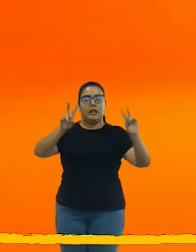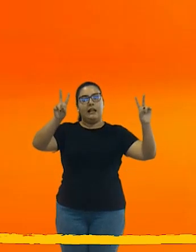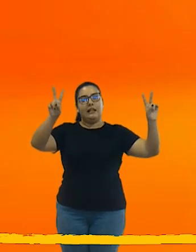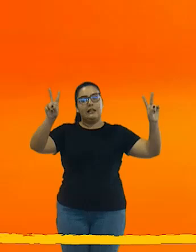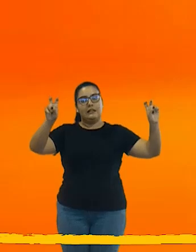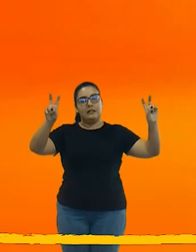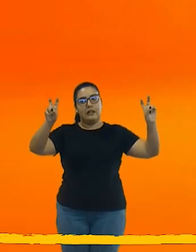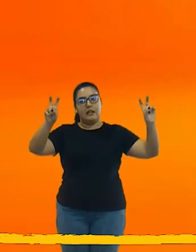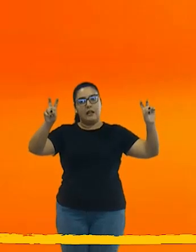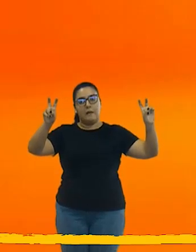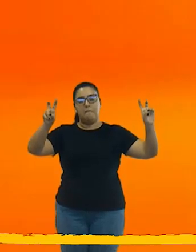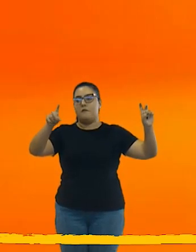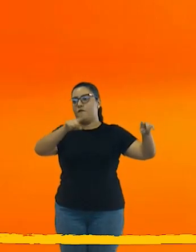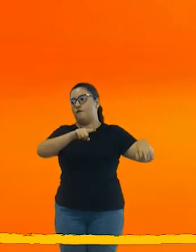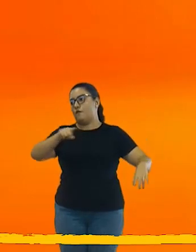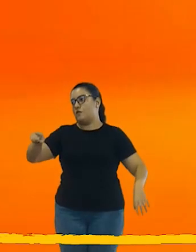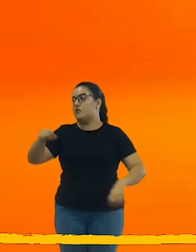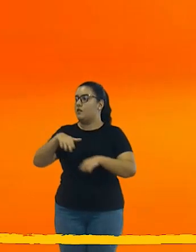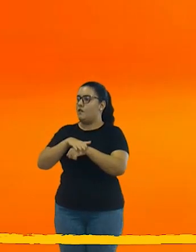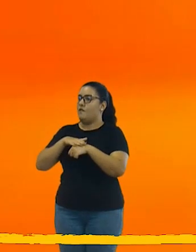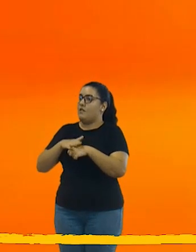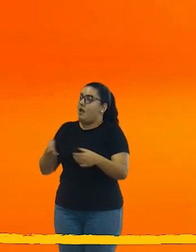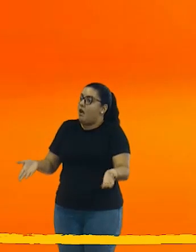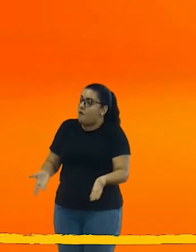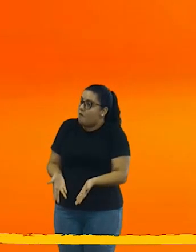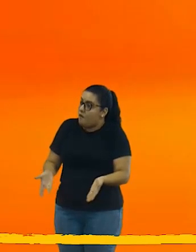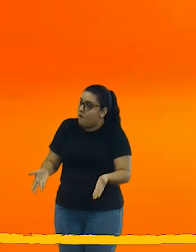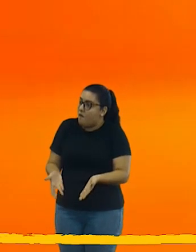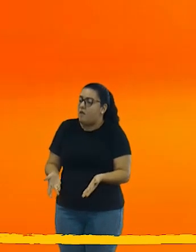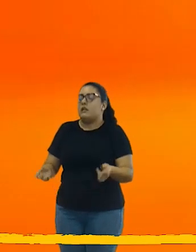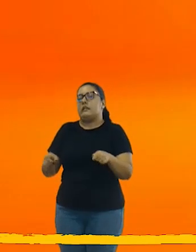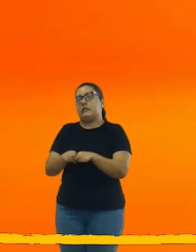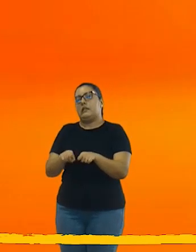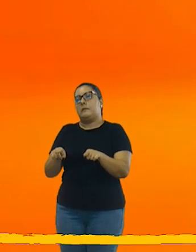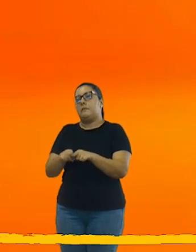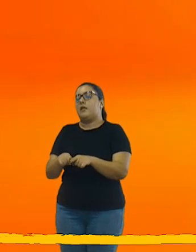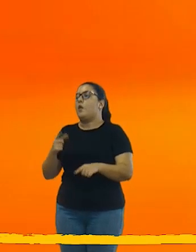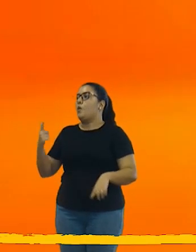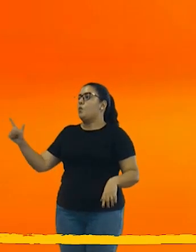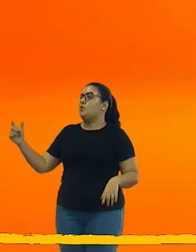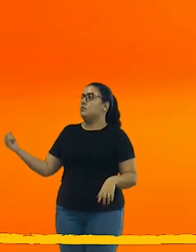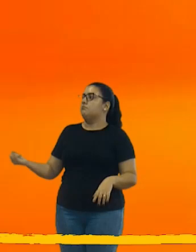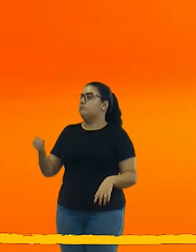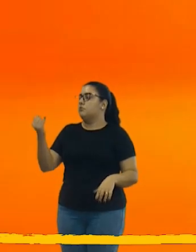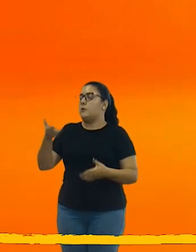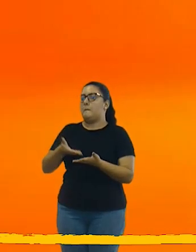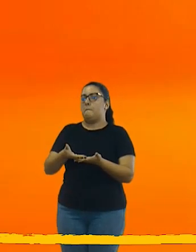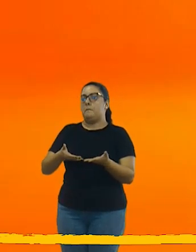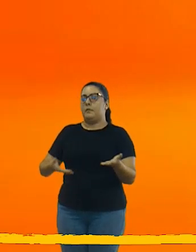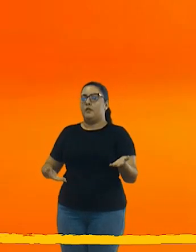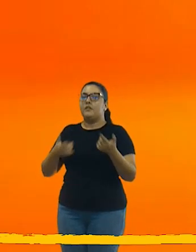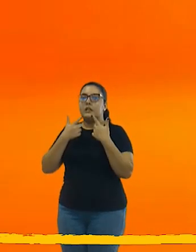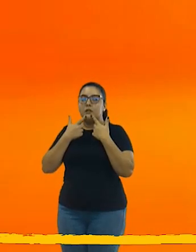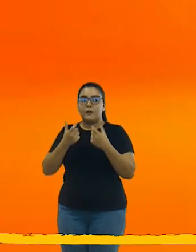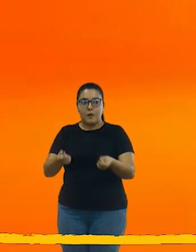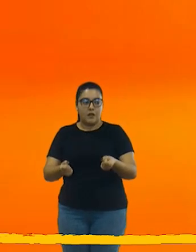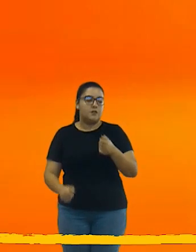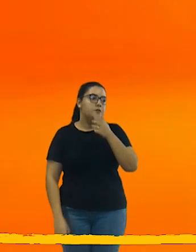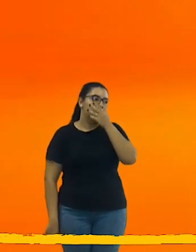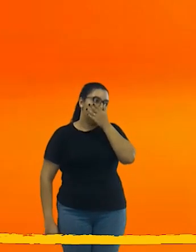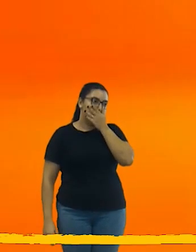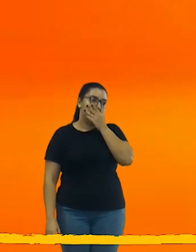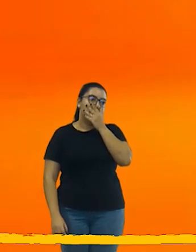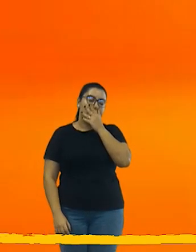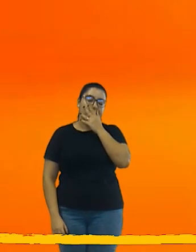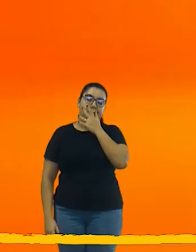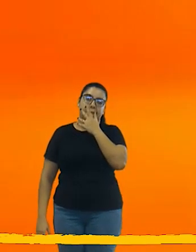sobre os quais os meus colegas conversaram agora e algo que é muito importante na prova de linguagens. Primeiro, eu